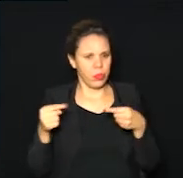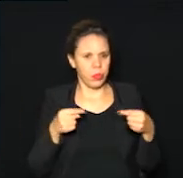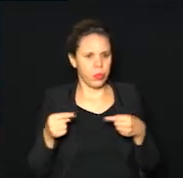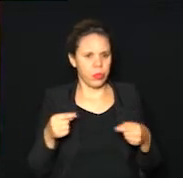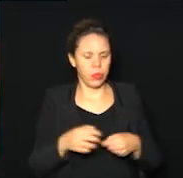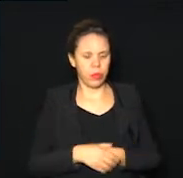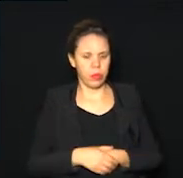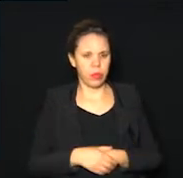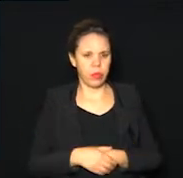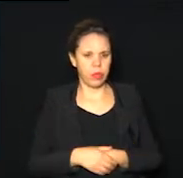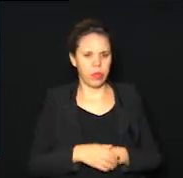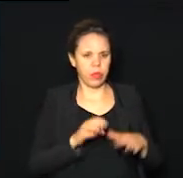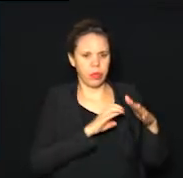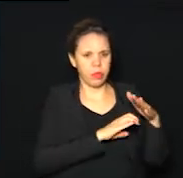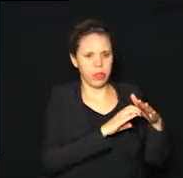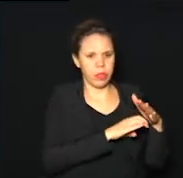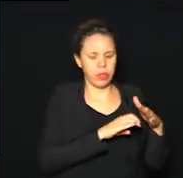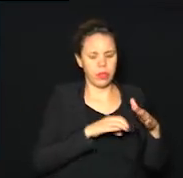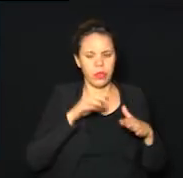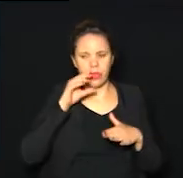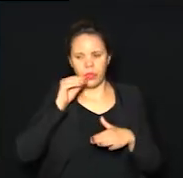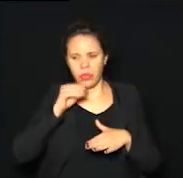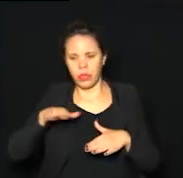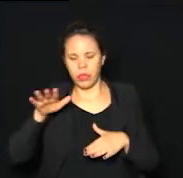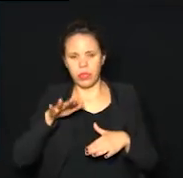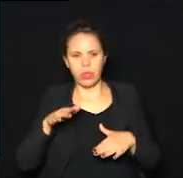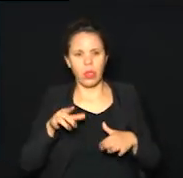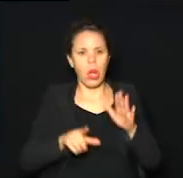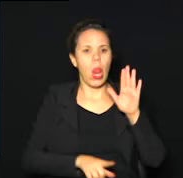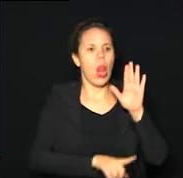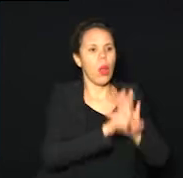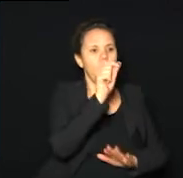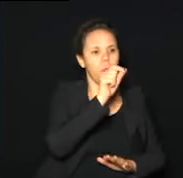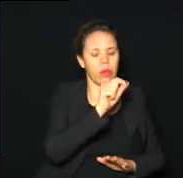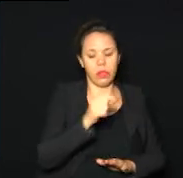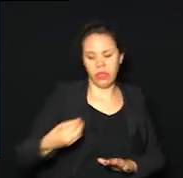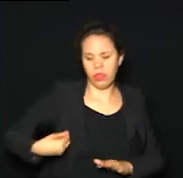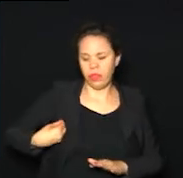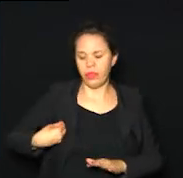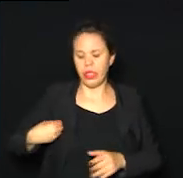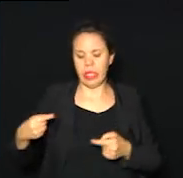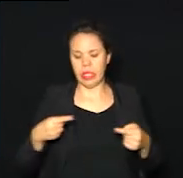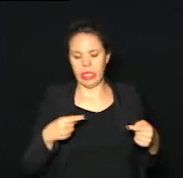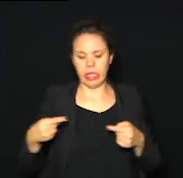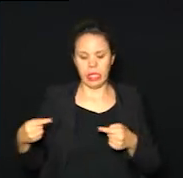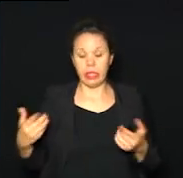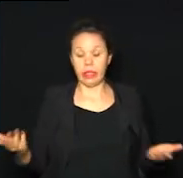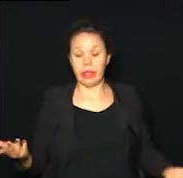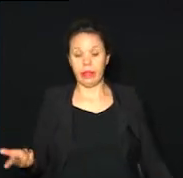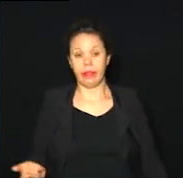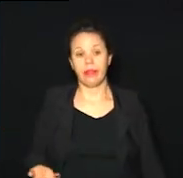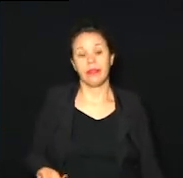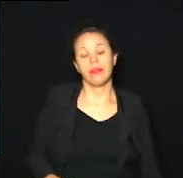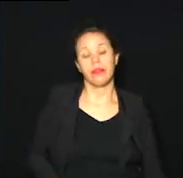entre empresários e trabalhadores, lucro versus vida. Esse é o debate.